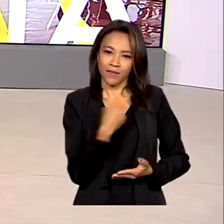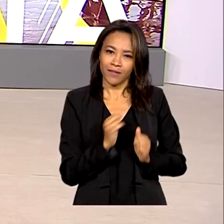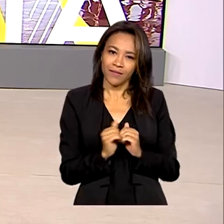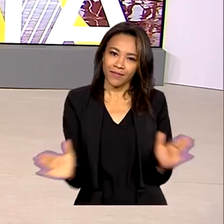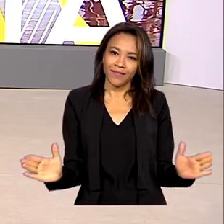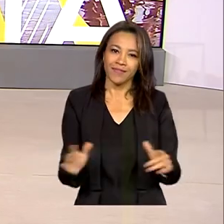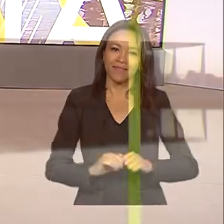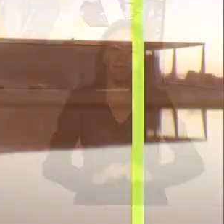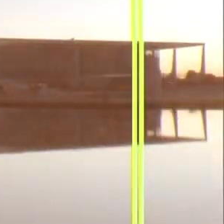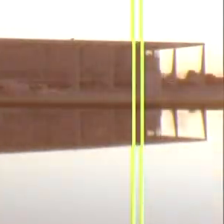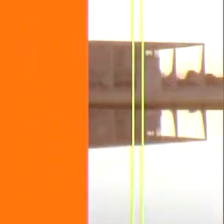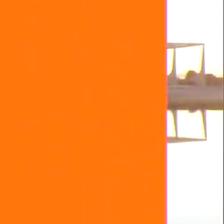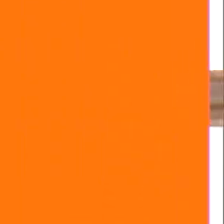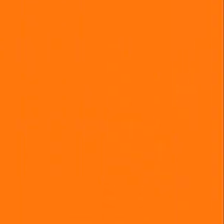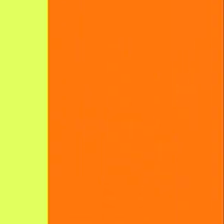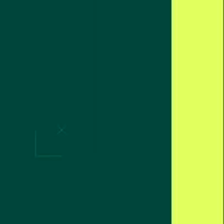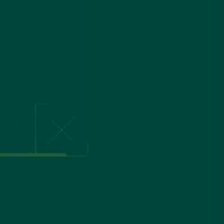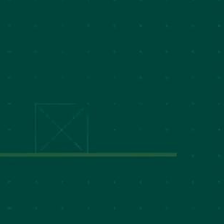ar.